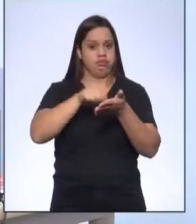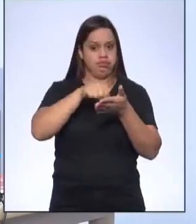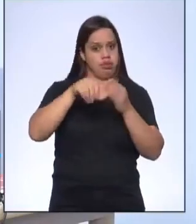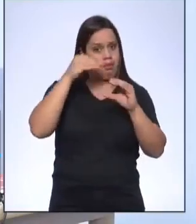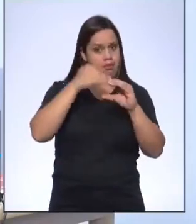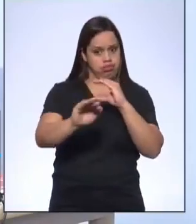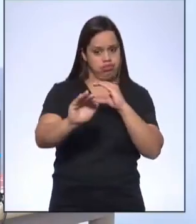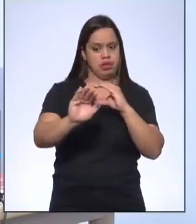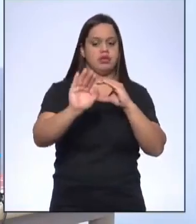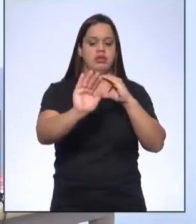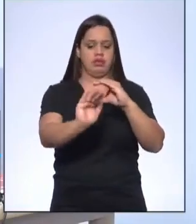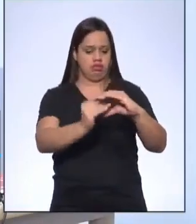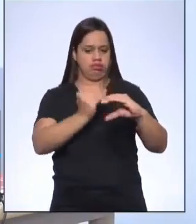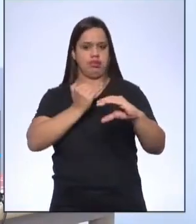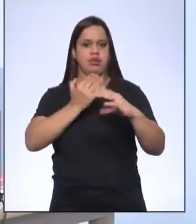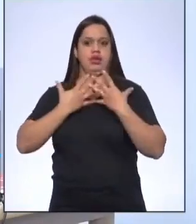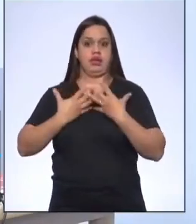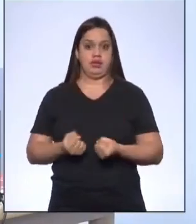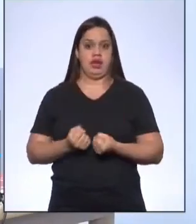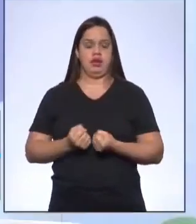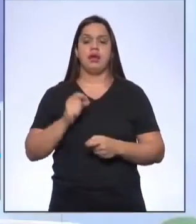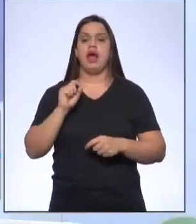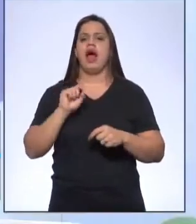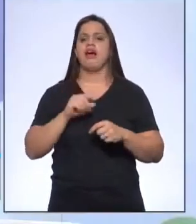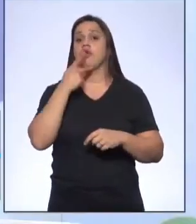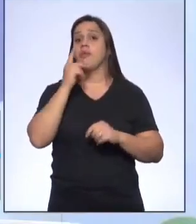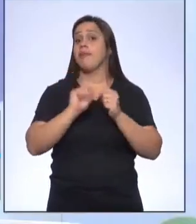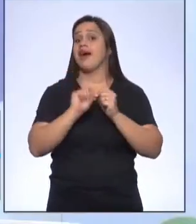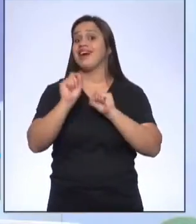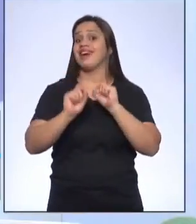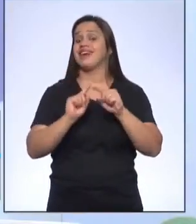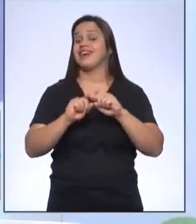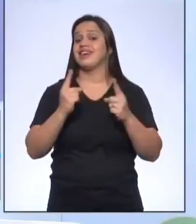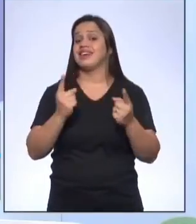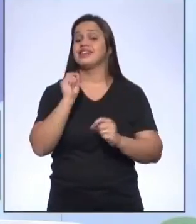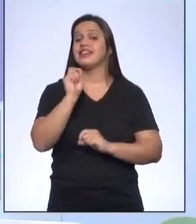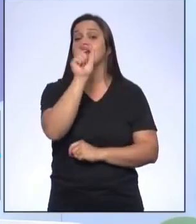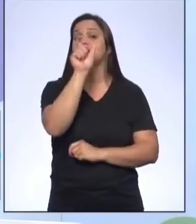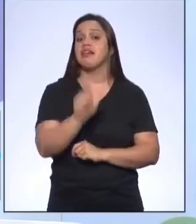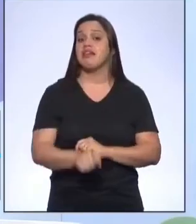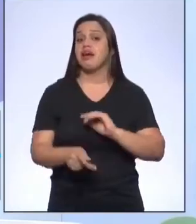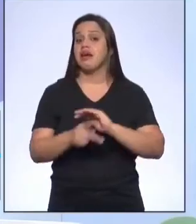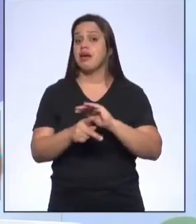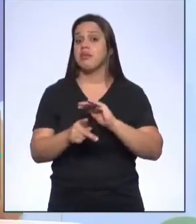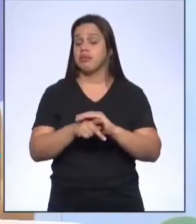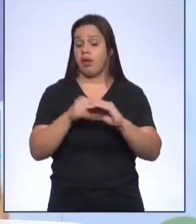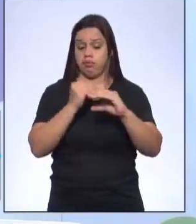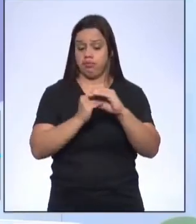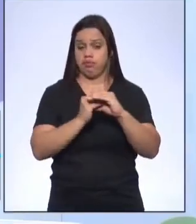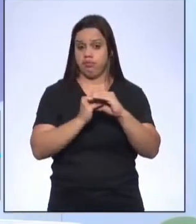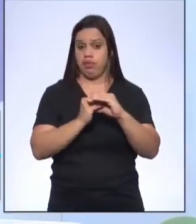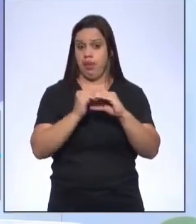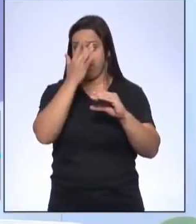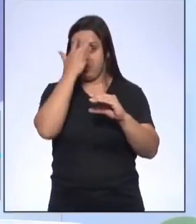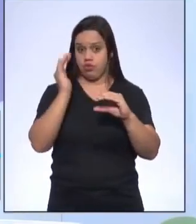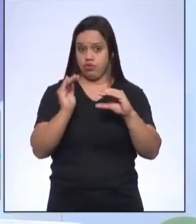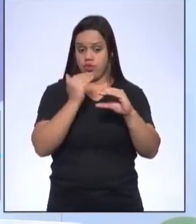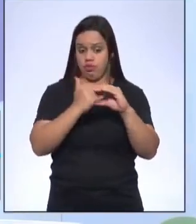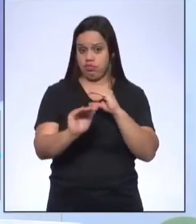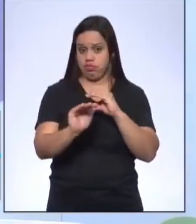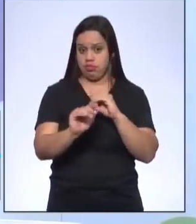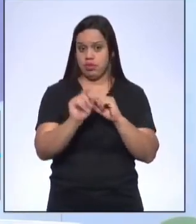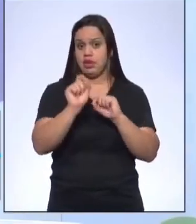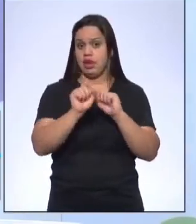ela resumiu o que a gente explicou, mas a quem gente é queria, o emissor? a gente queria o nome. Isso, porque é para preencher. Então, no Dei os texto nomes. 3, quem que